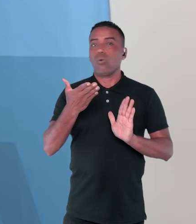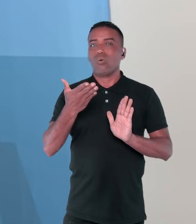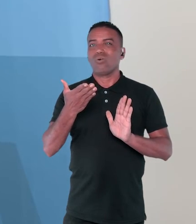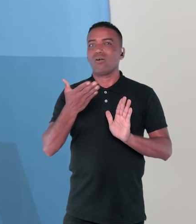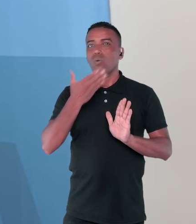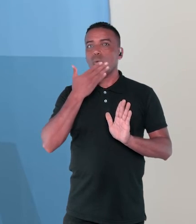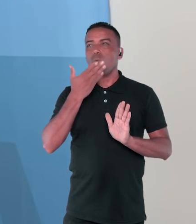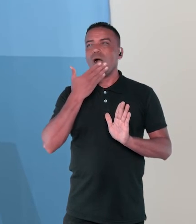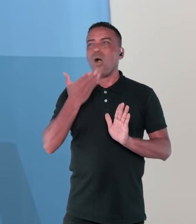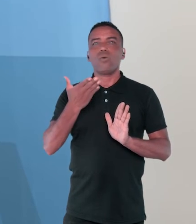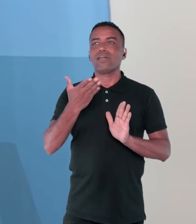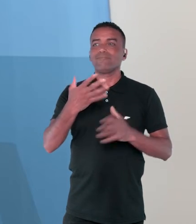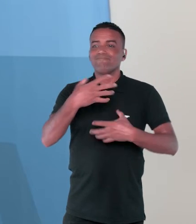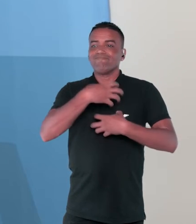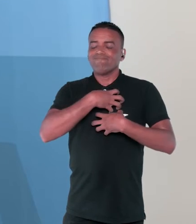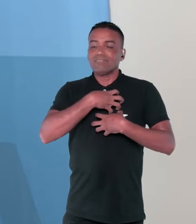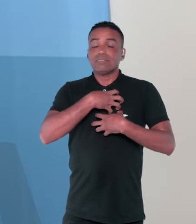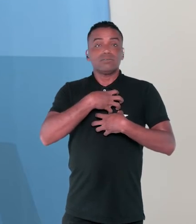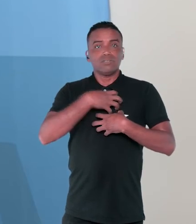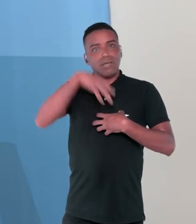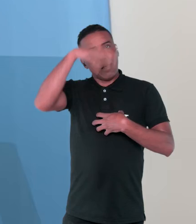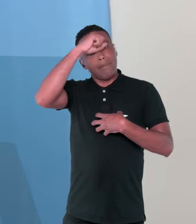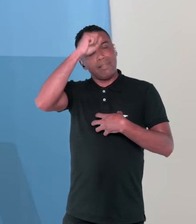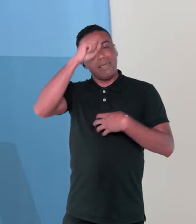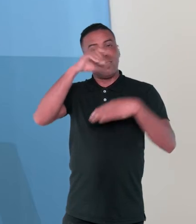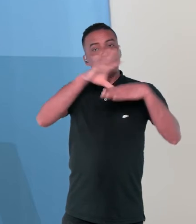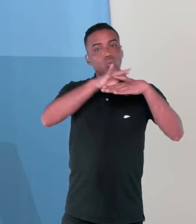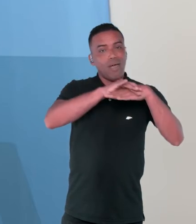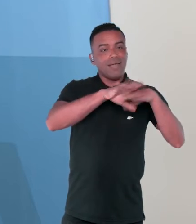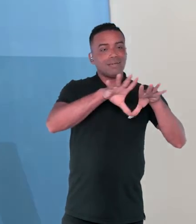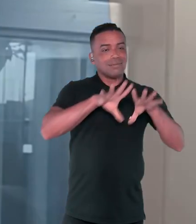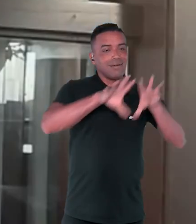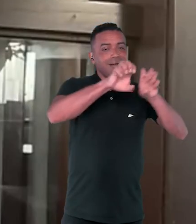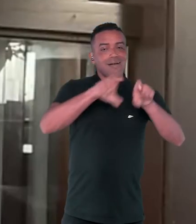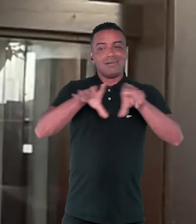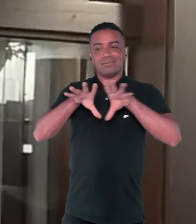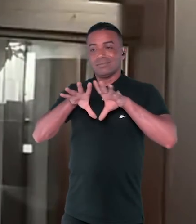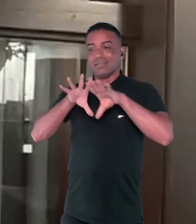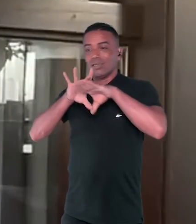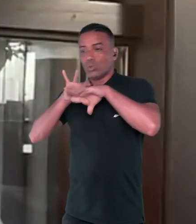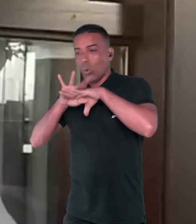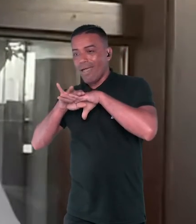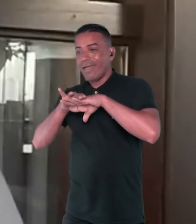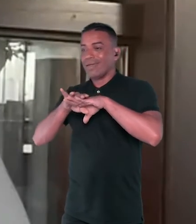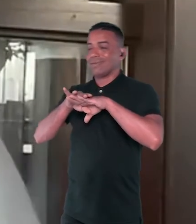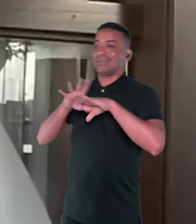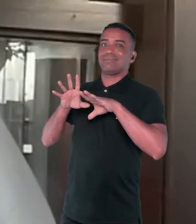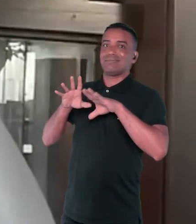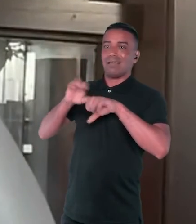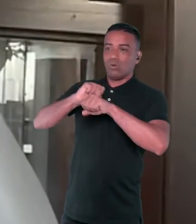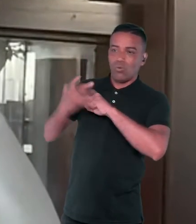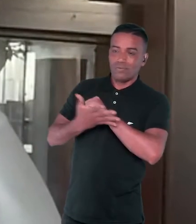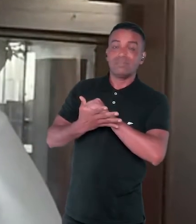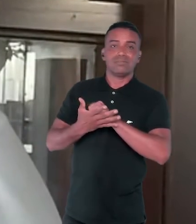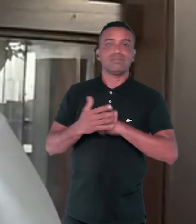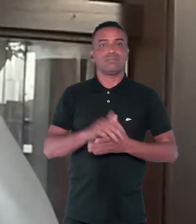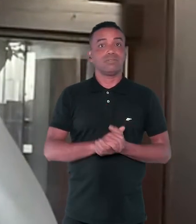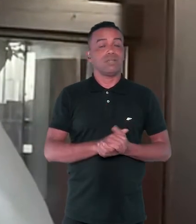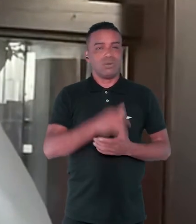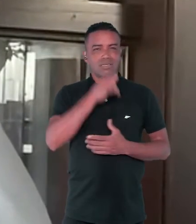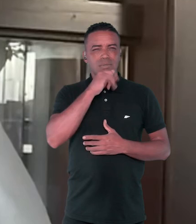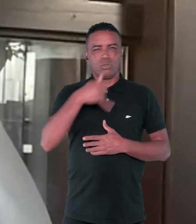que muito. é a lição que ficou depois dessas doenças que você teve? Esses foram os mais graves, mas eu, aos 25,